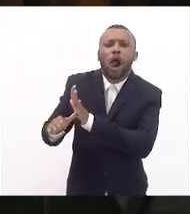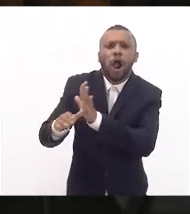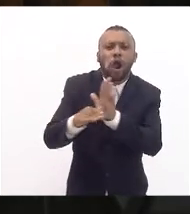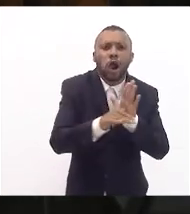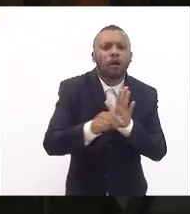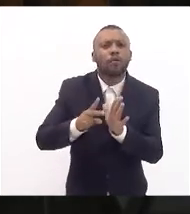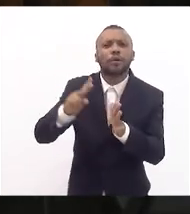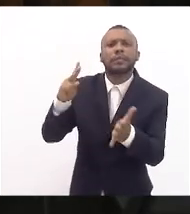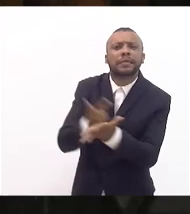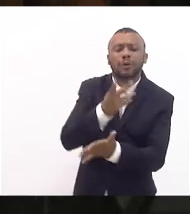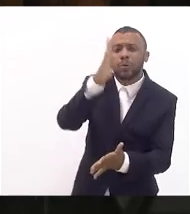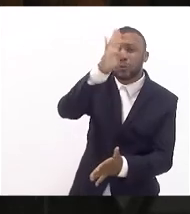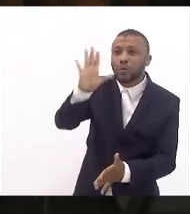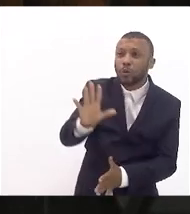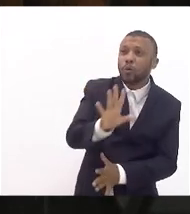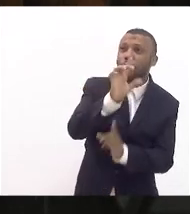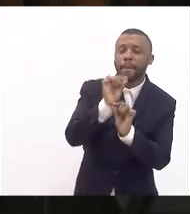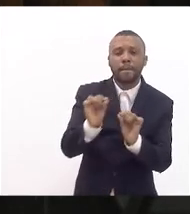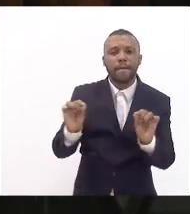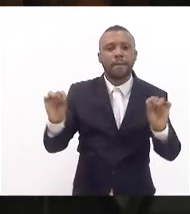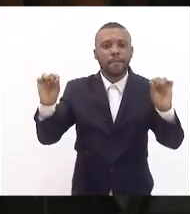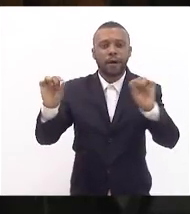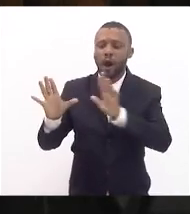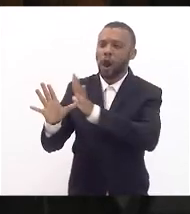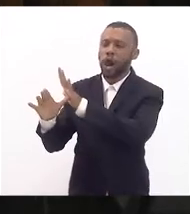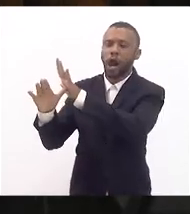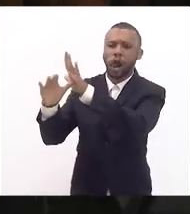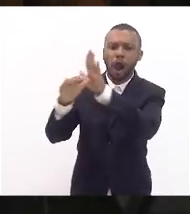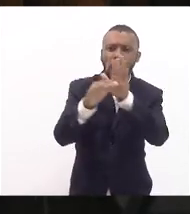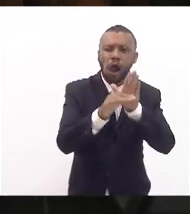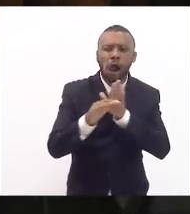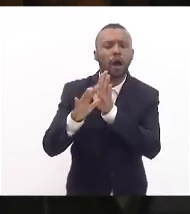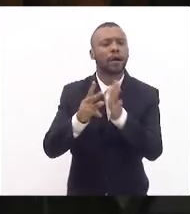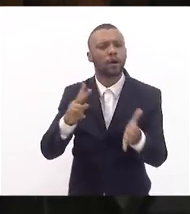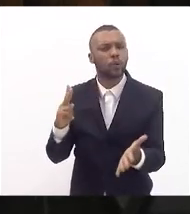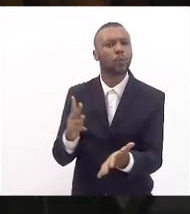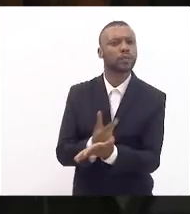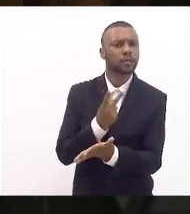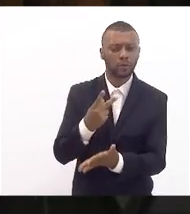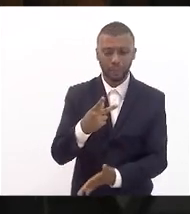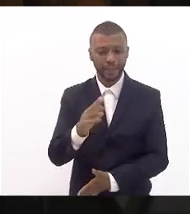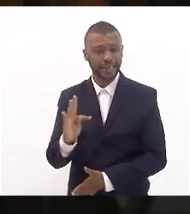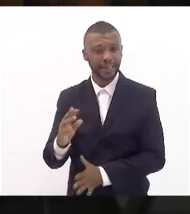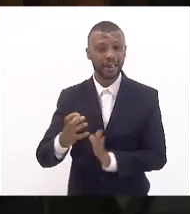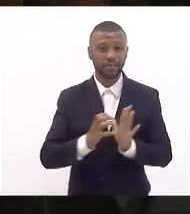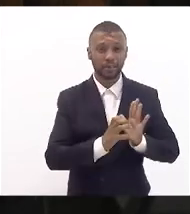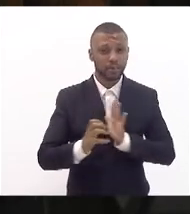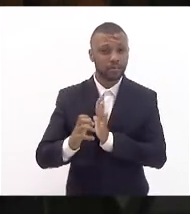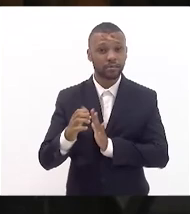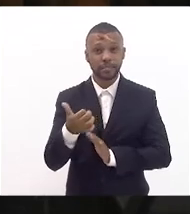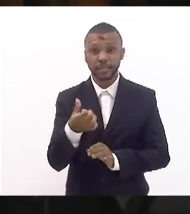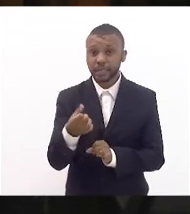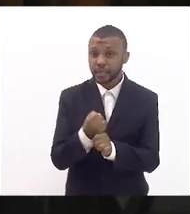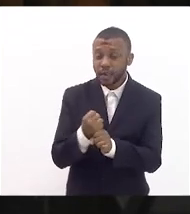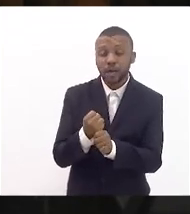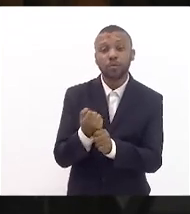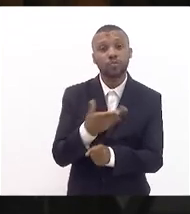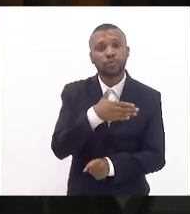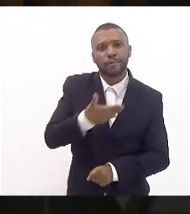foi instalada no nosso país, porra. A roubalheira durante 16 anos do governo do